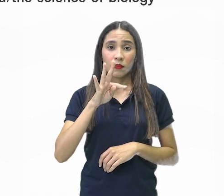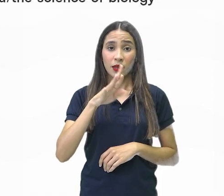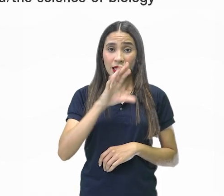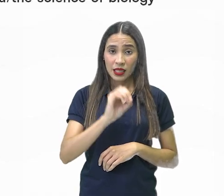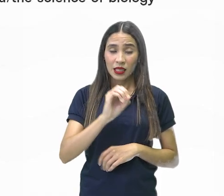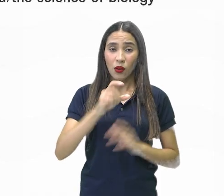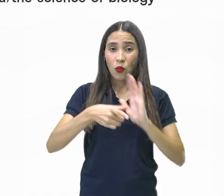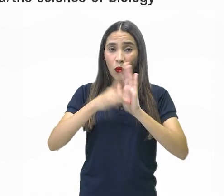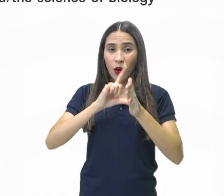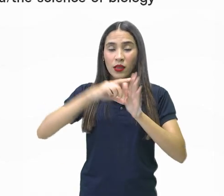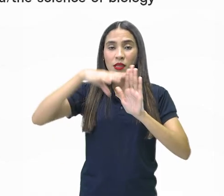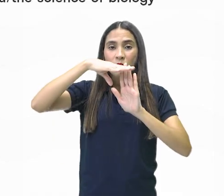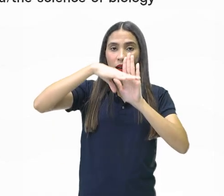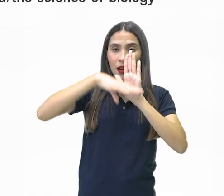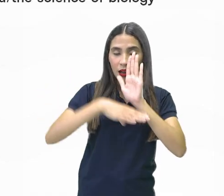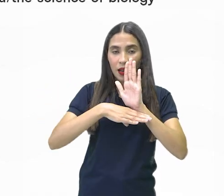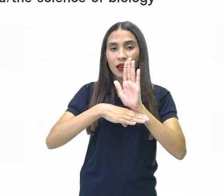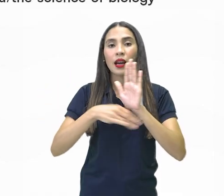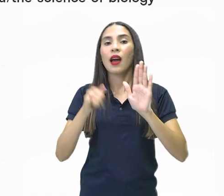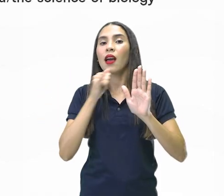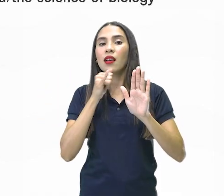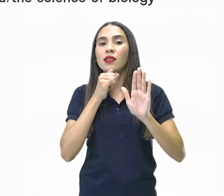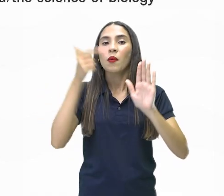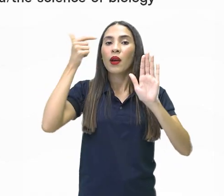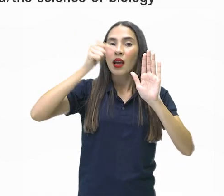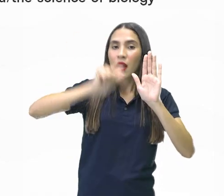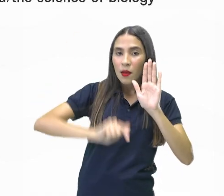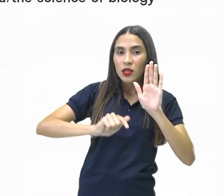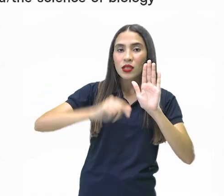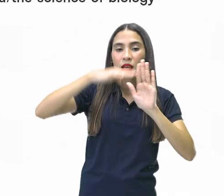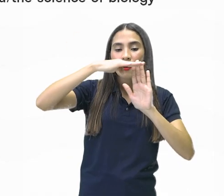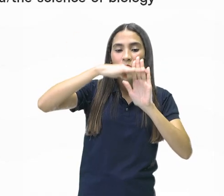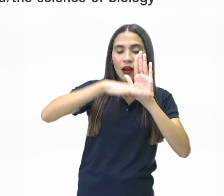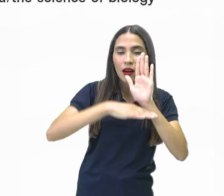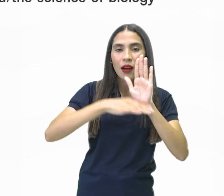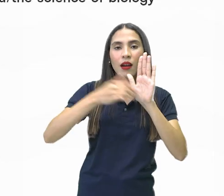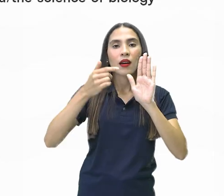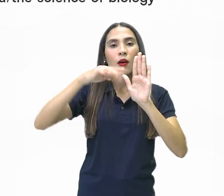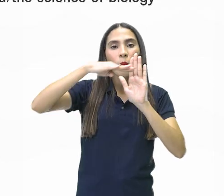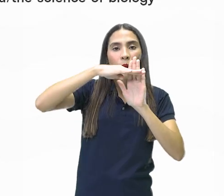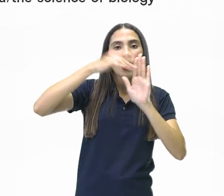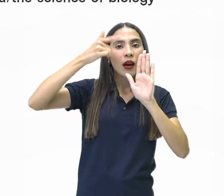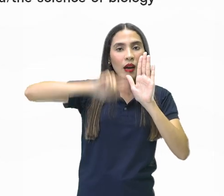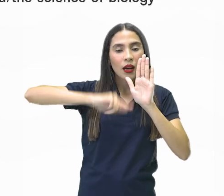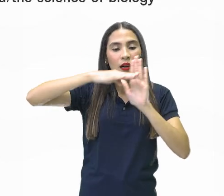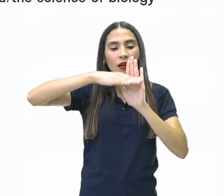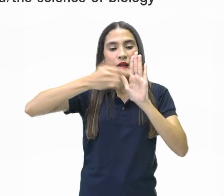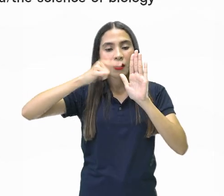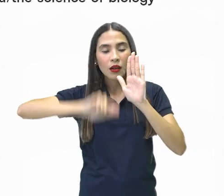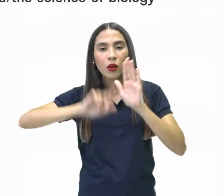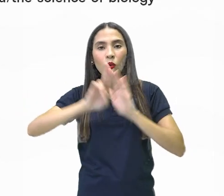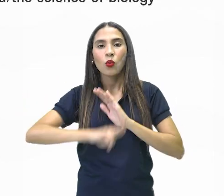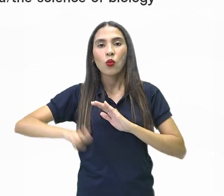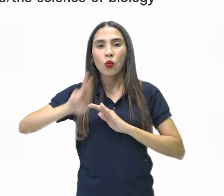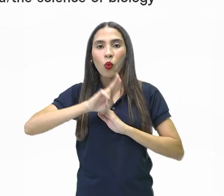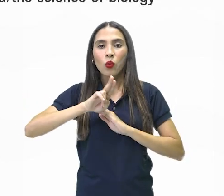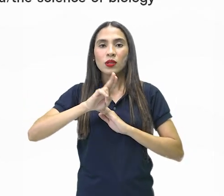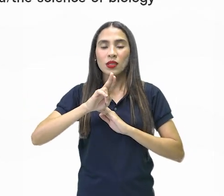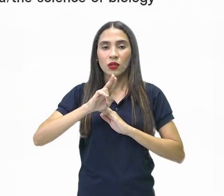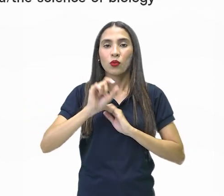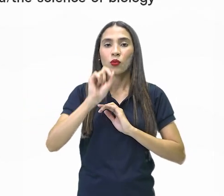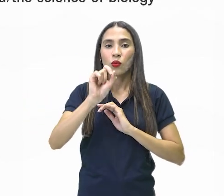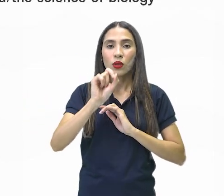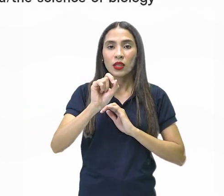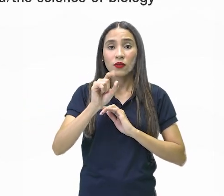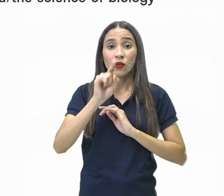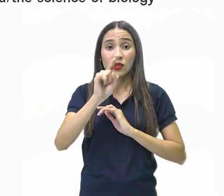passos anteriores, ou seja, repetir, ou seja, repita, use os resultados